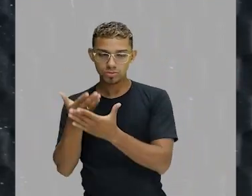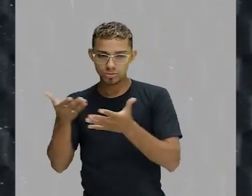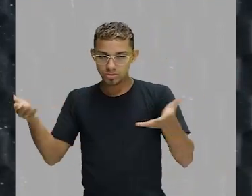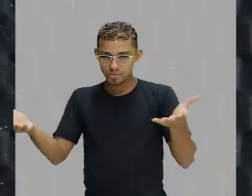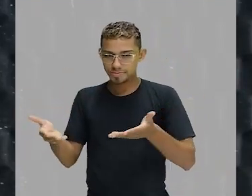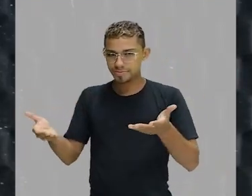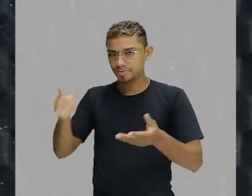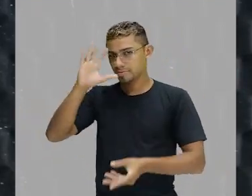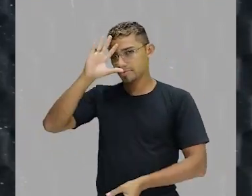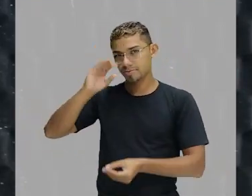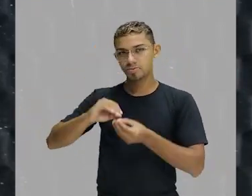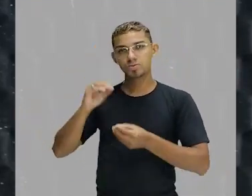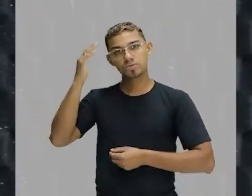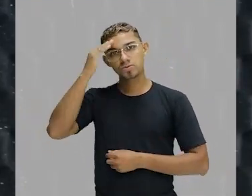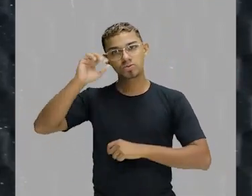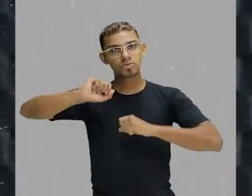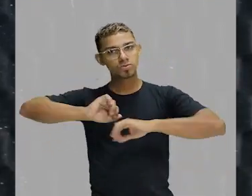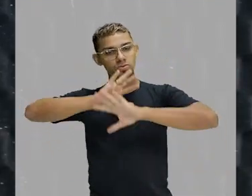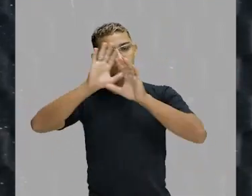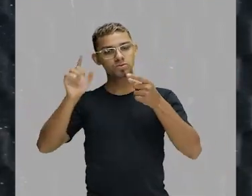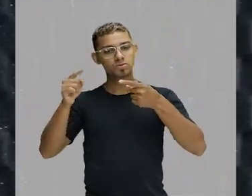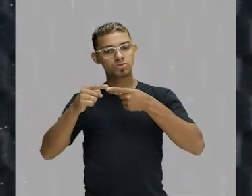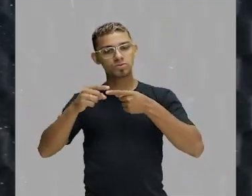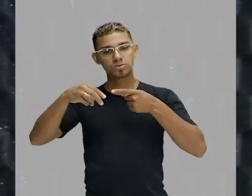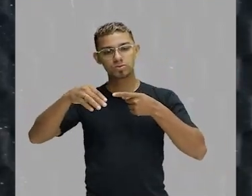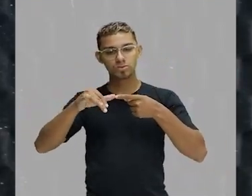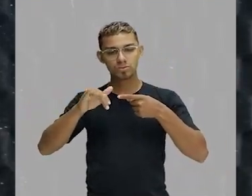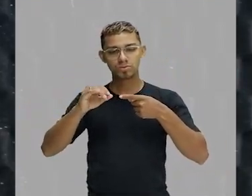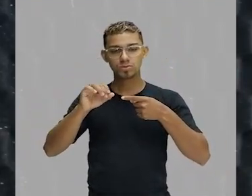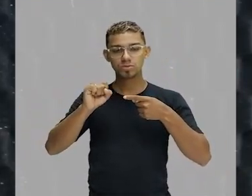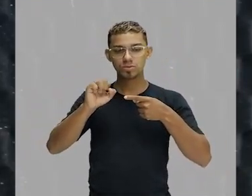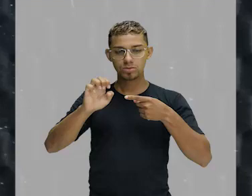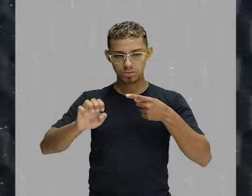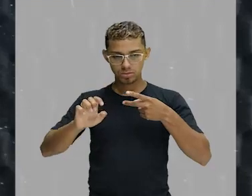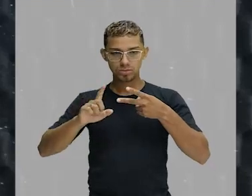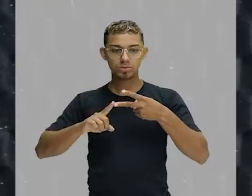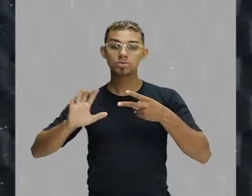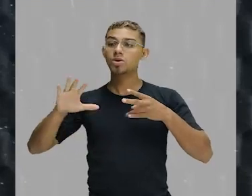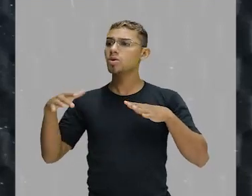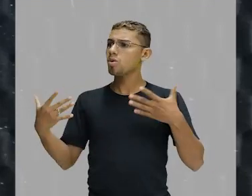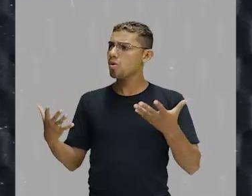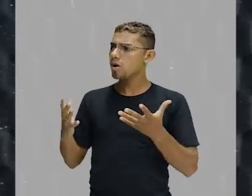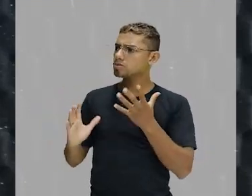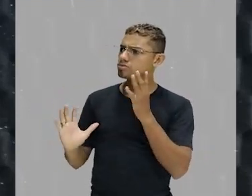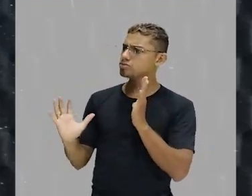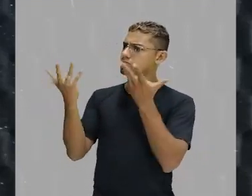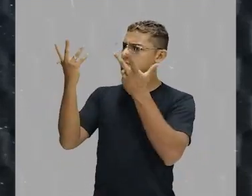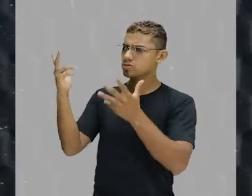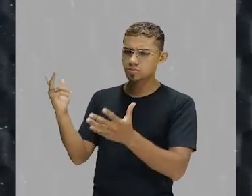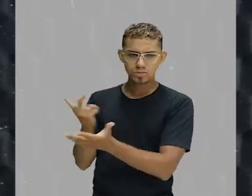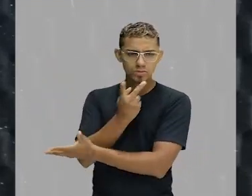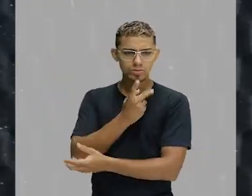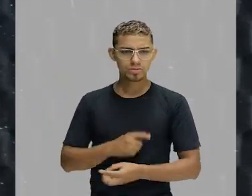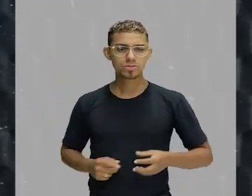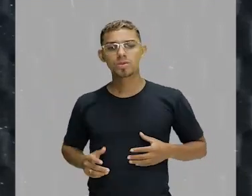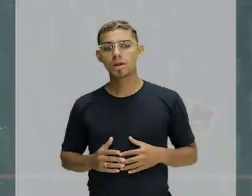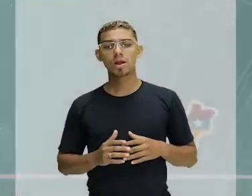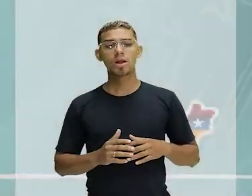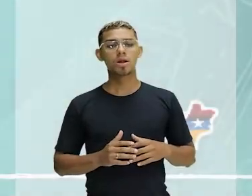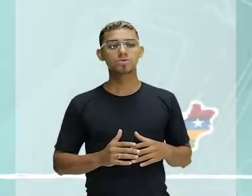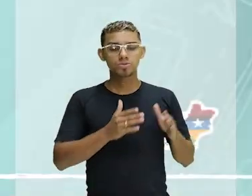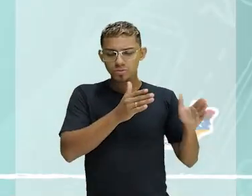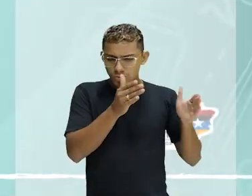vamos entender o que é a meiose, quando ela acontece e quais são as fases da meiose. Então, sem mais delongas, vamos